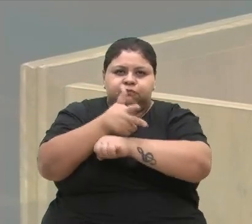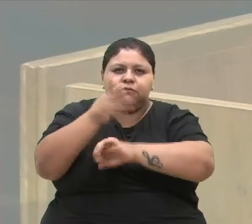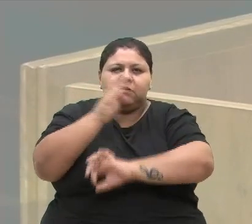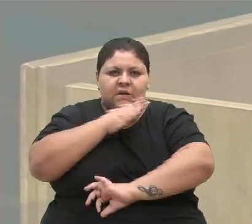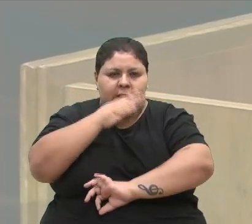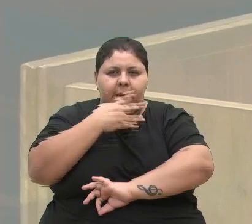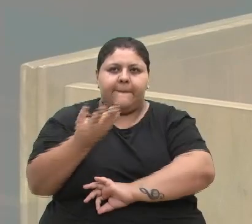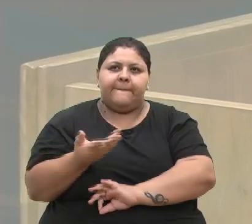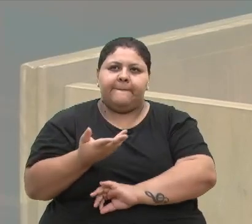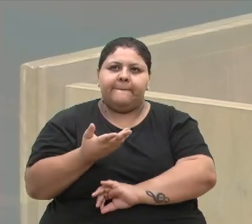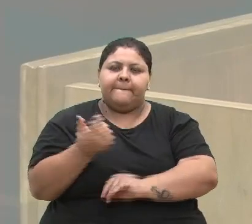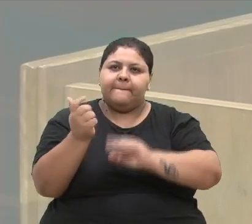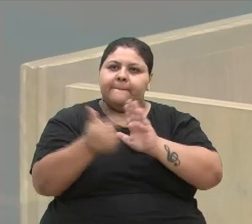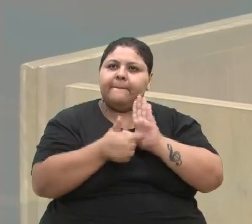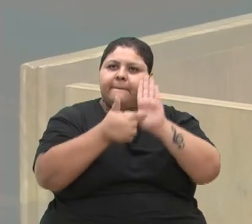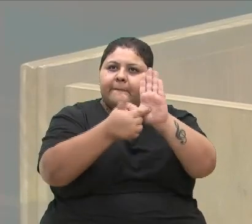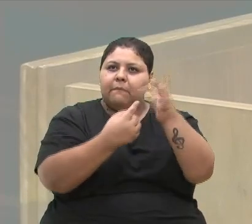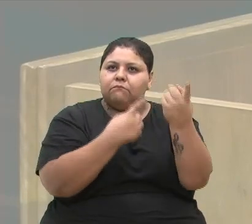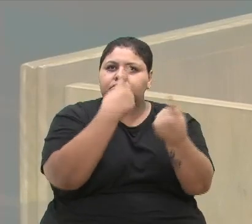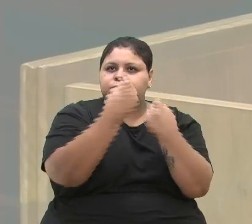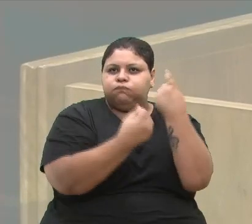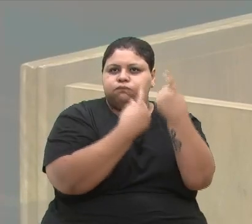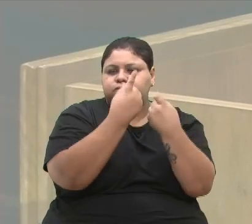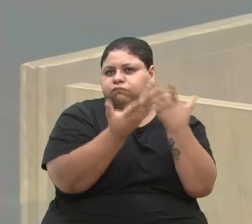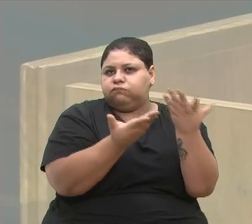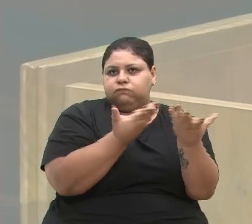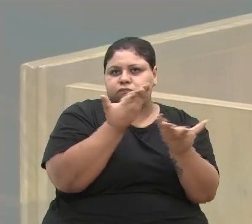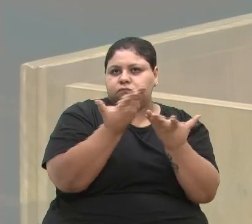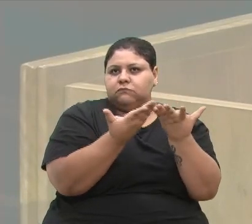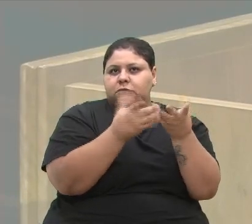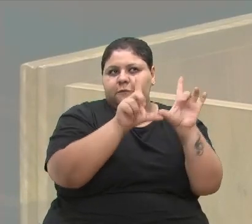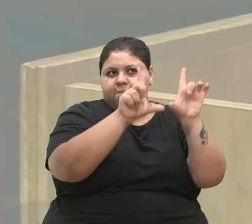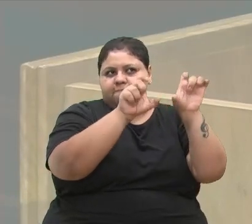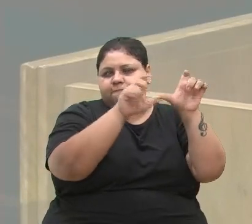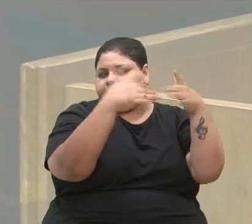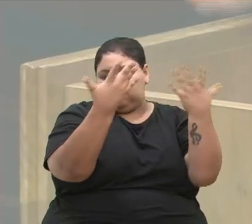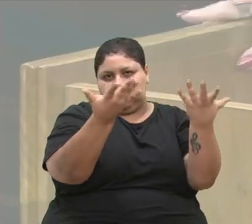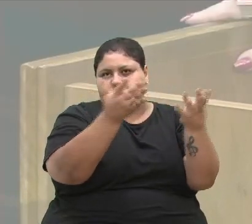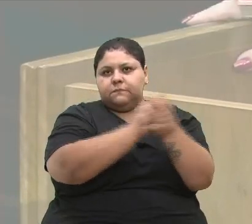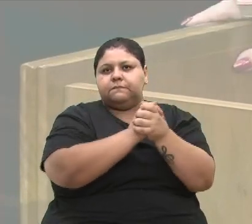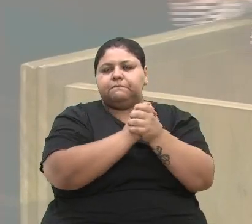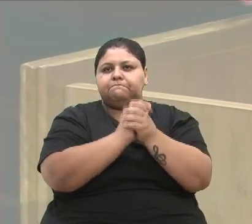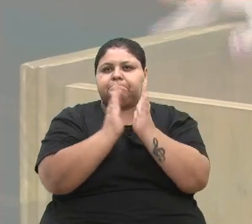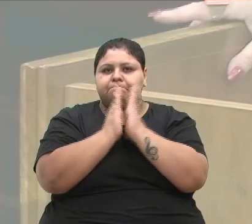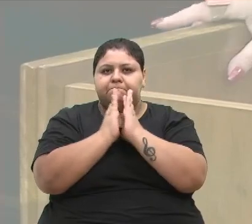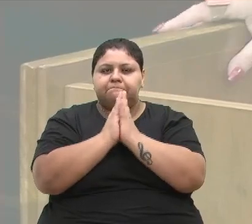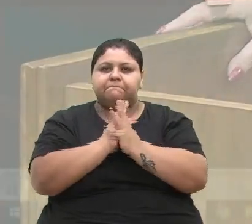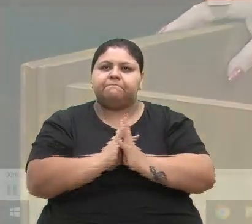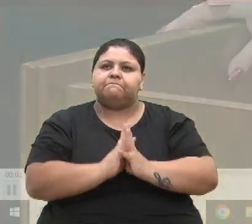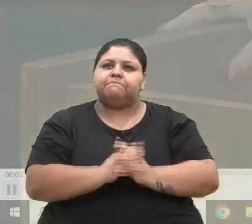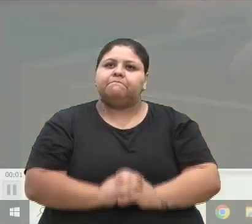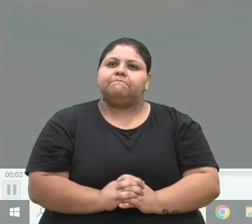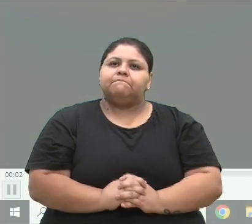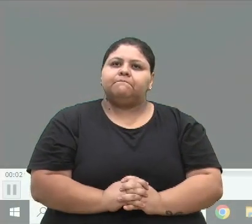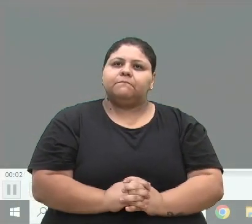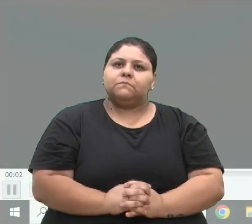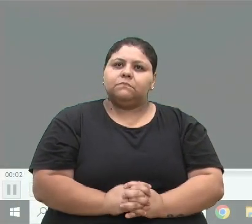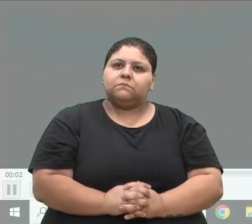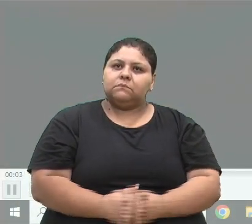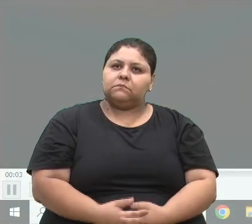rápido para mostrar algumas fotos, enfim. Por favor.